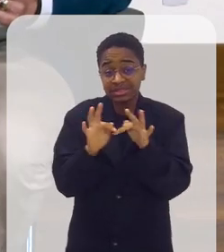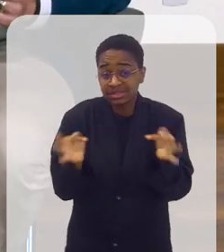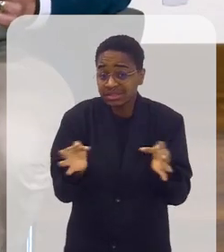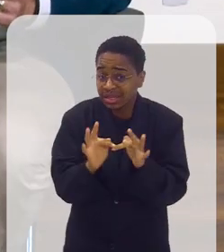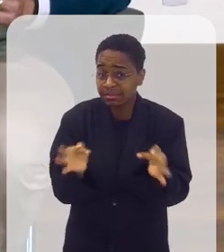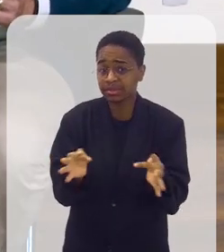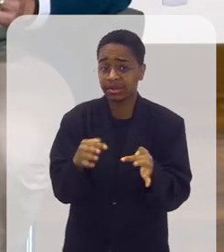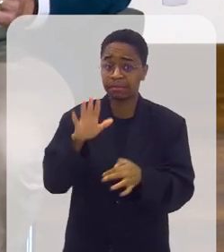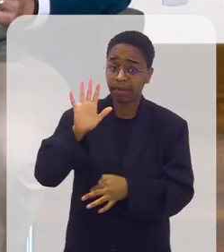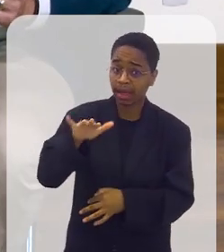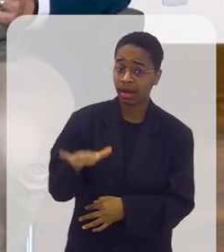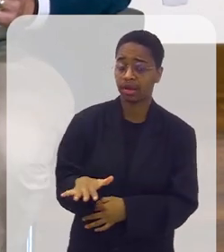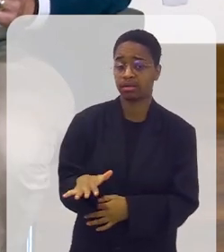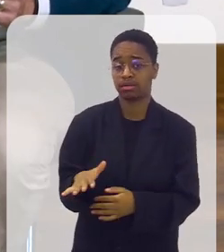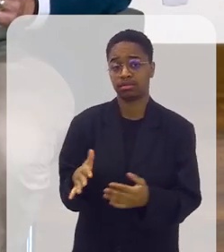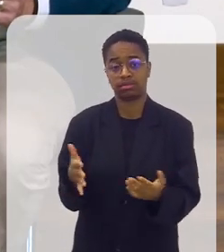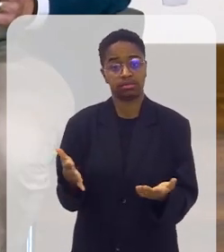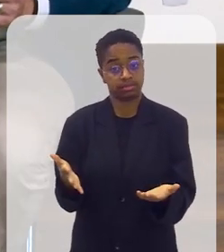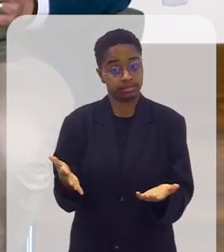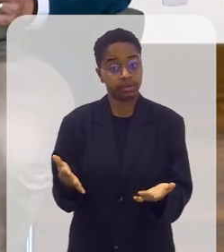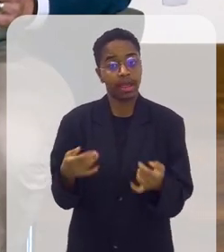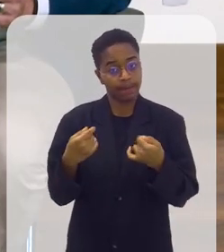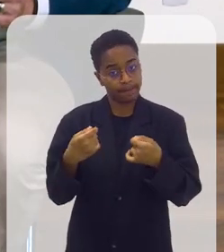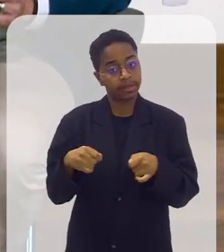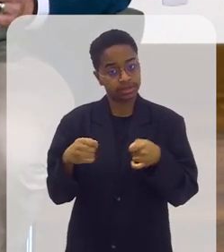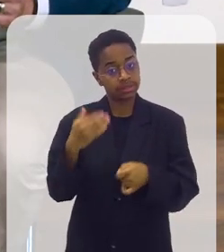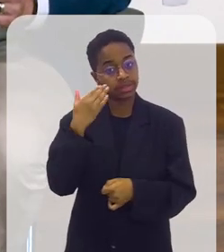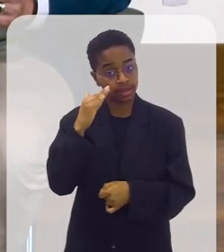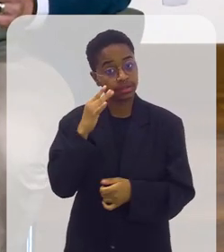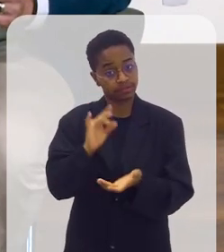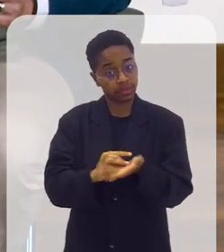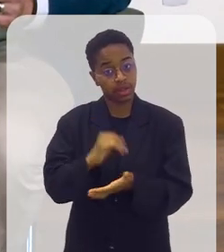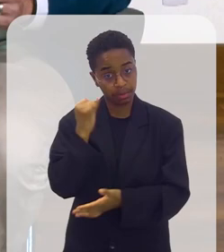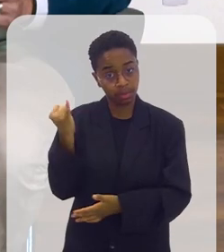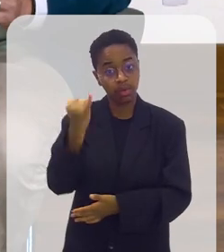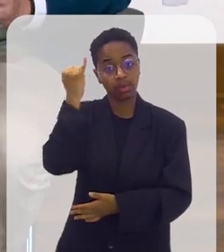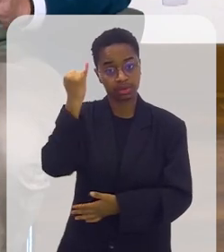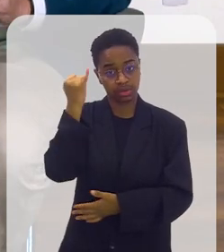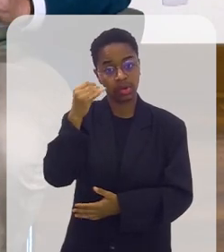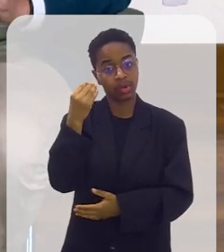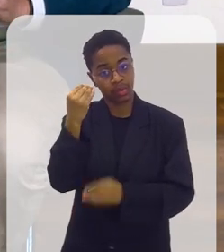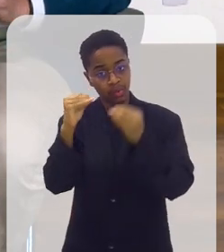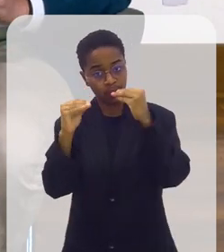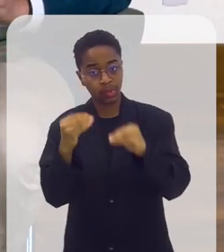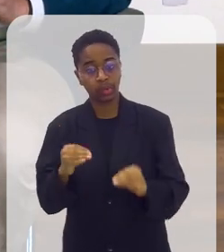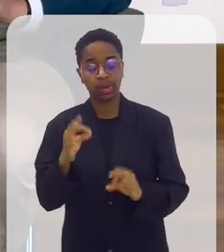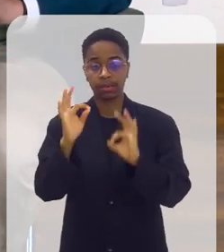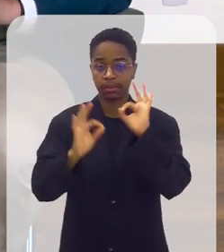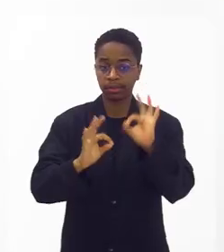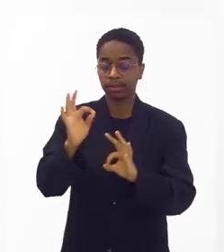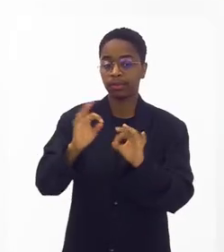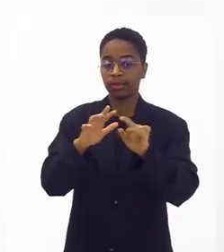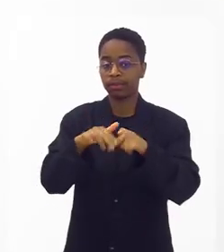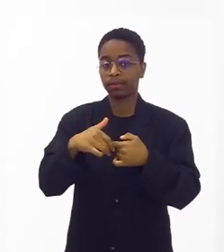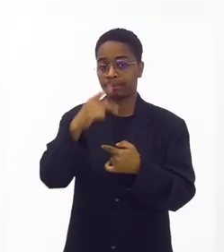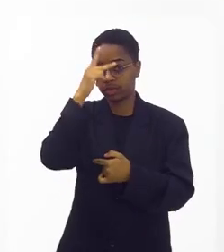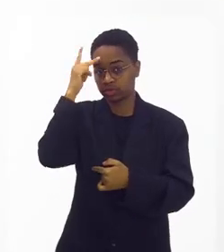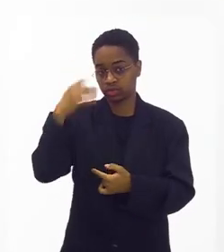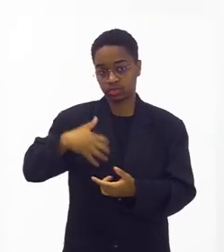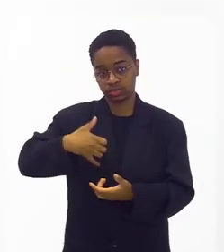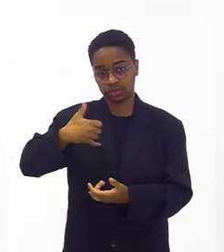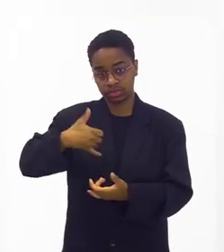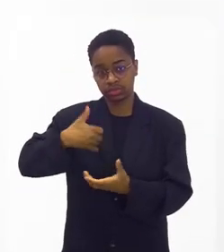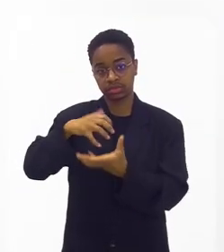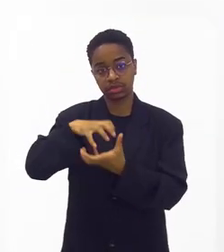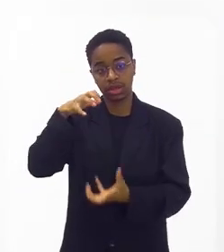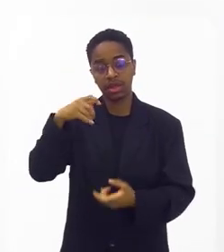coisa simples, barata, né? E que precisa se entender que é importantíssimo para a pessoa idosa,